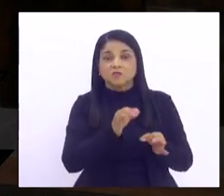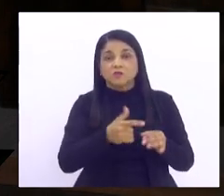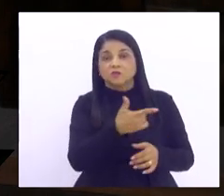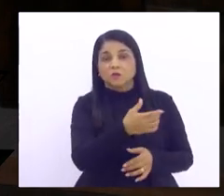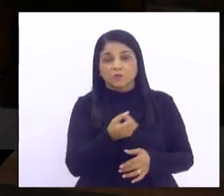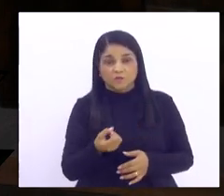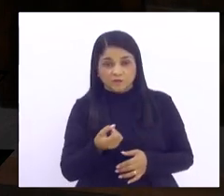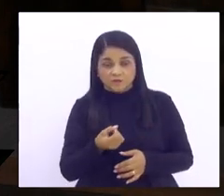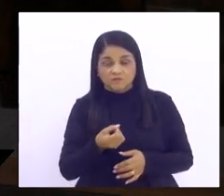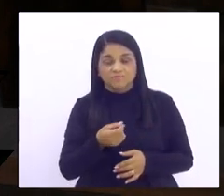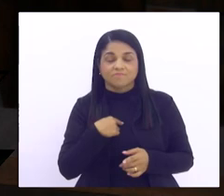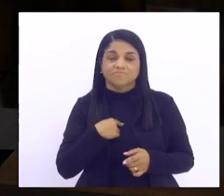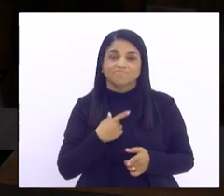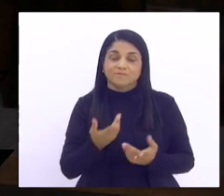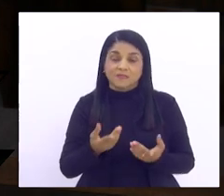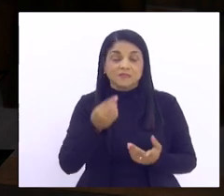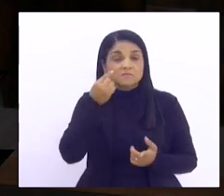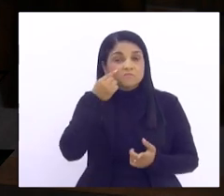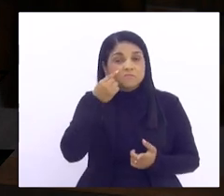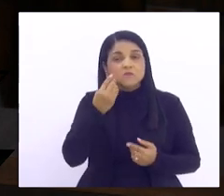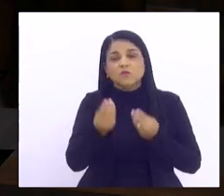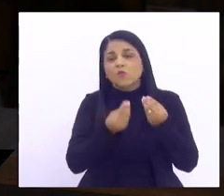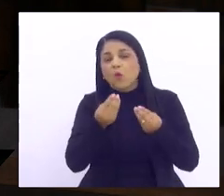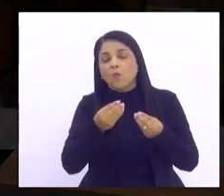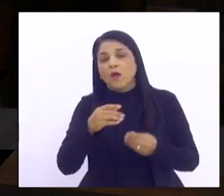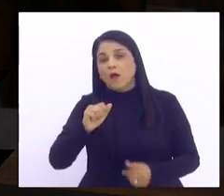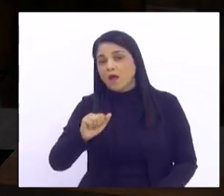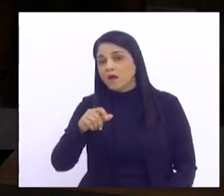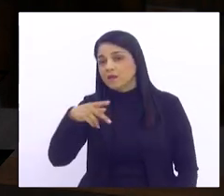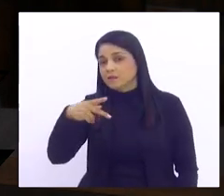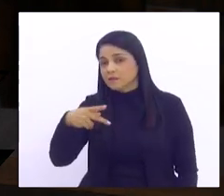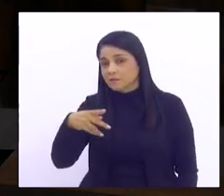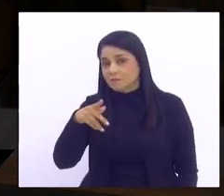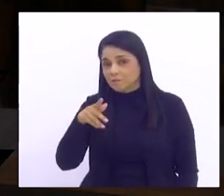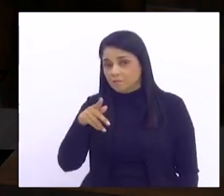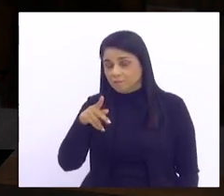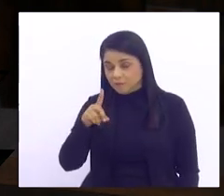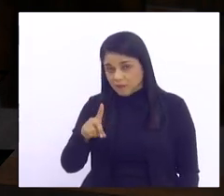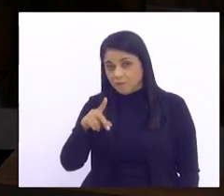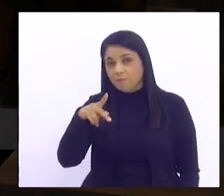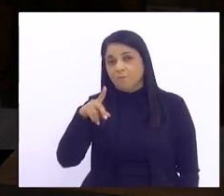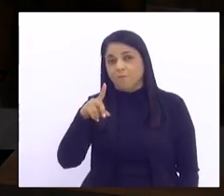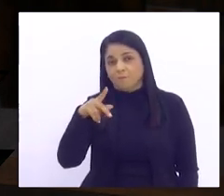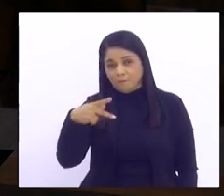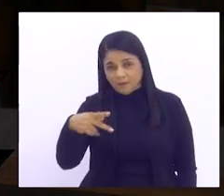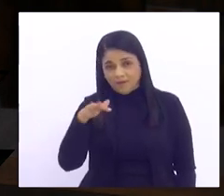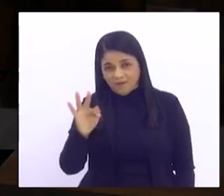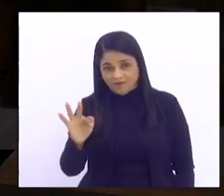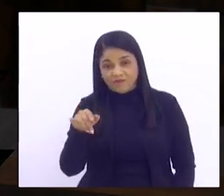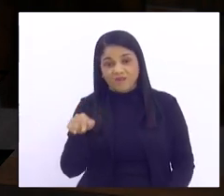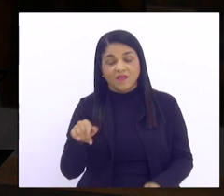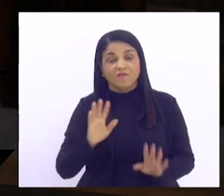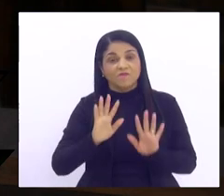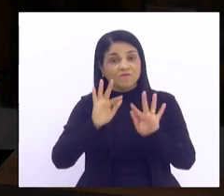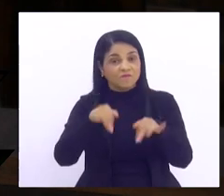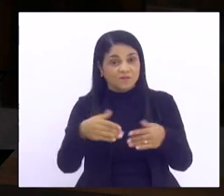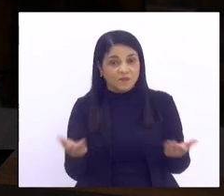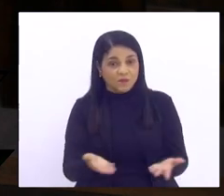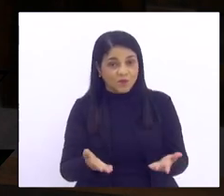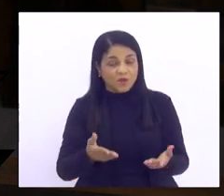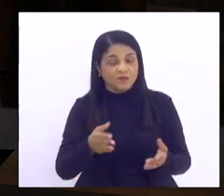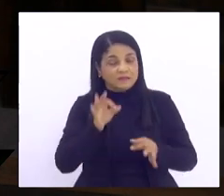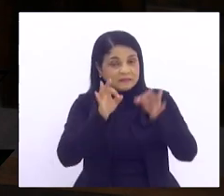conservador. Então, essa ADPF é a solução final. Agora, com a mudança do cenário político,